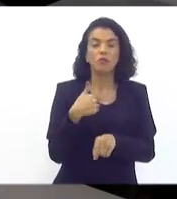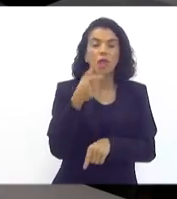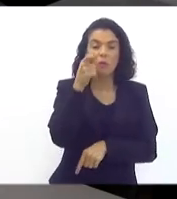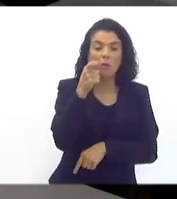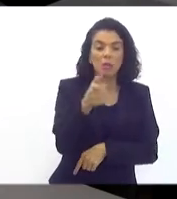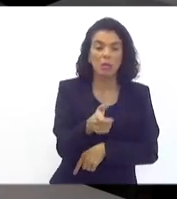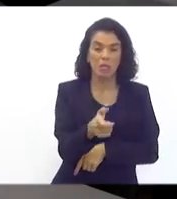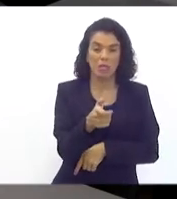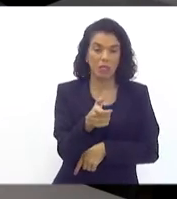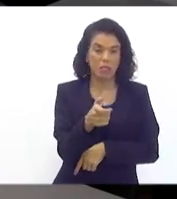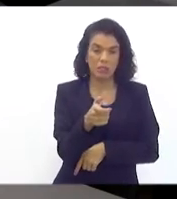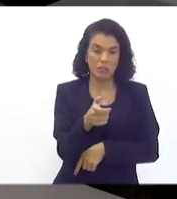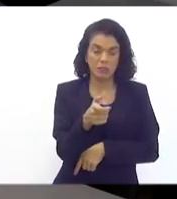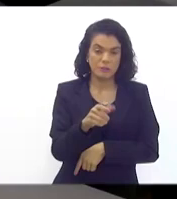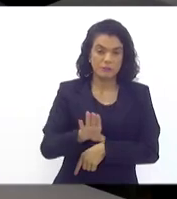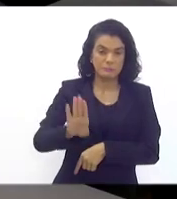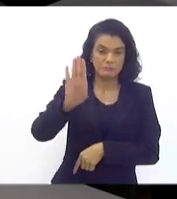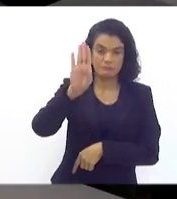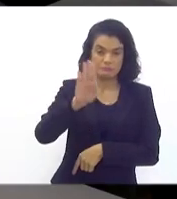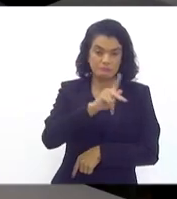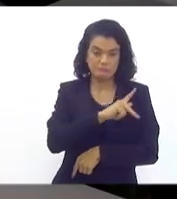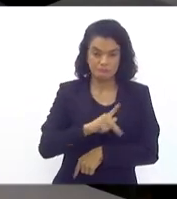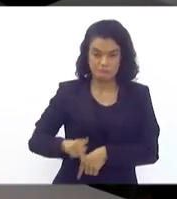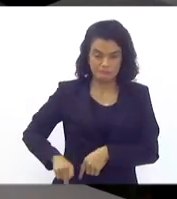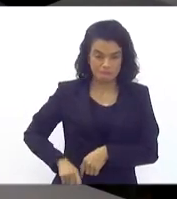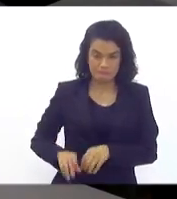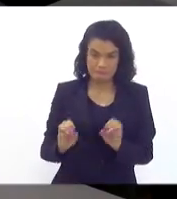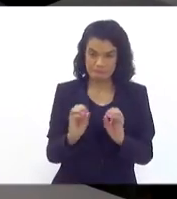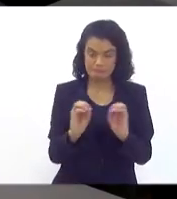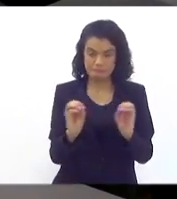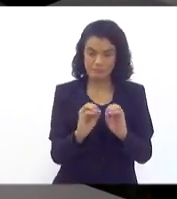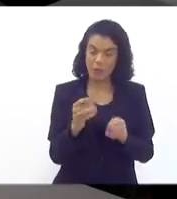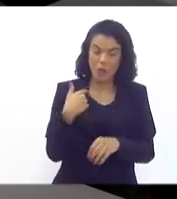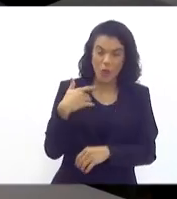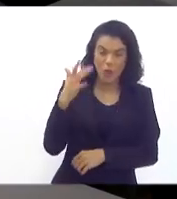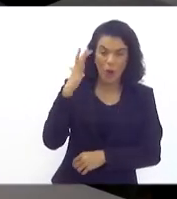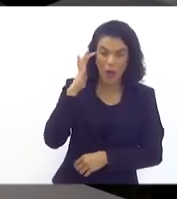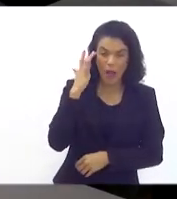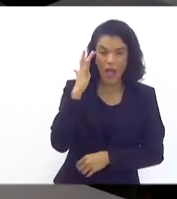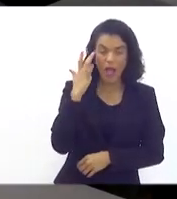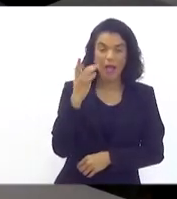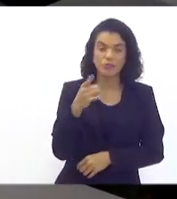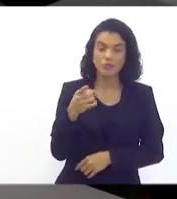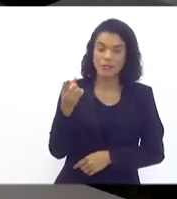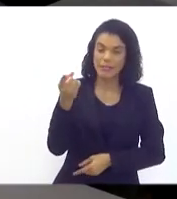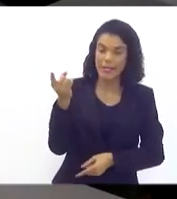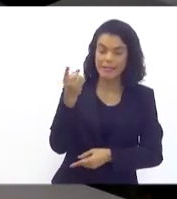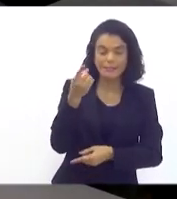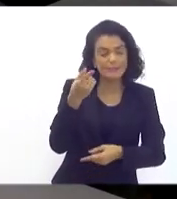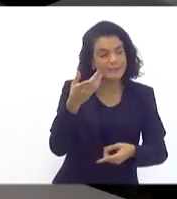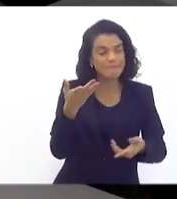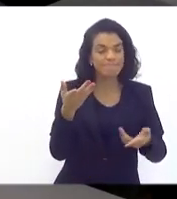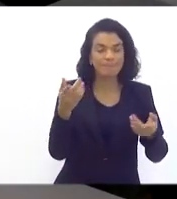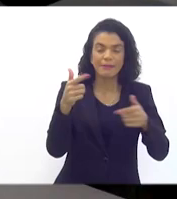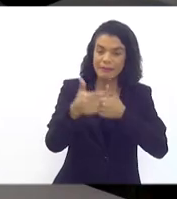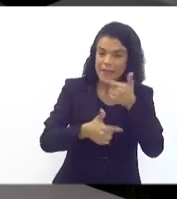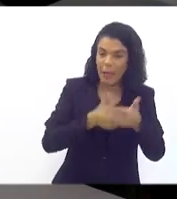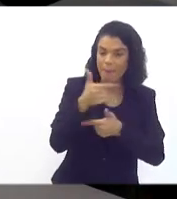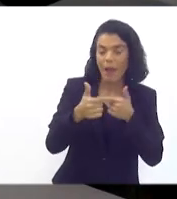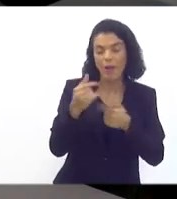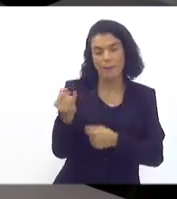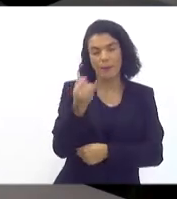no sentido de presidir agência quer dizer Portanto acho que essa oxigenação Sim ela é